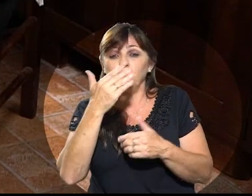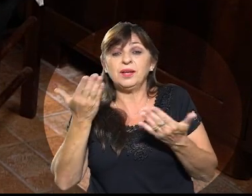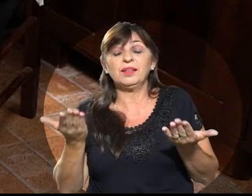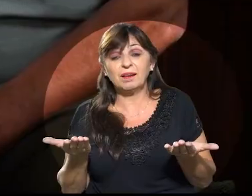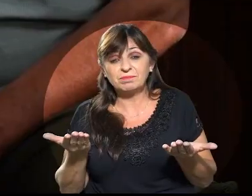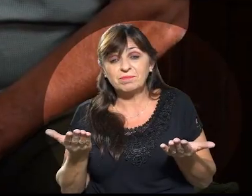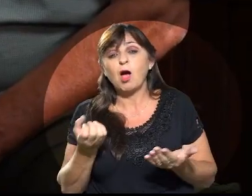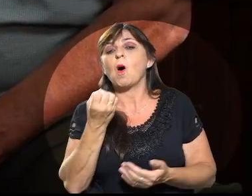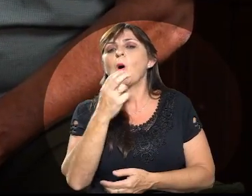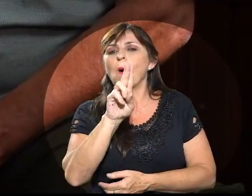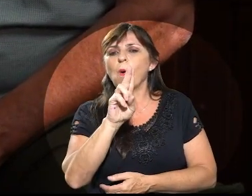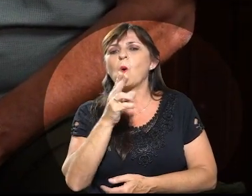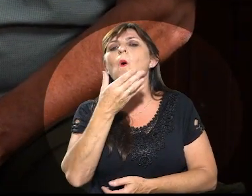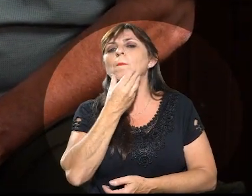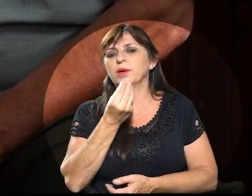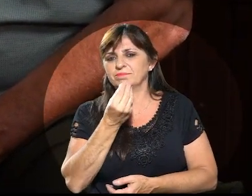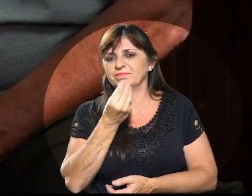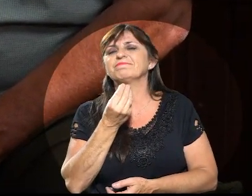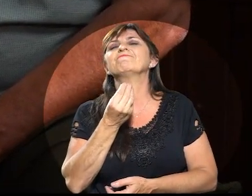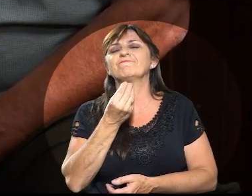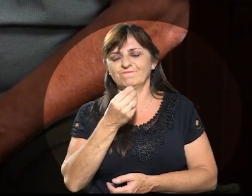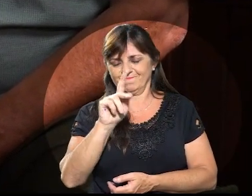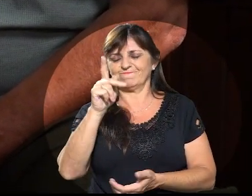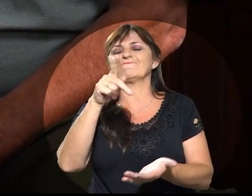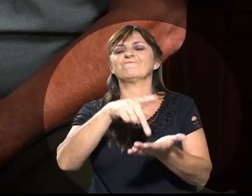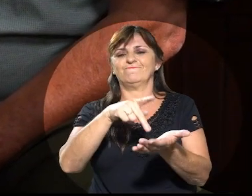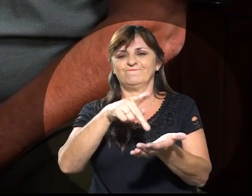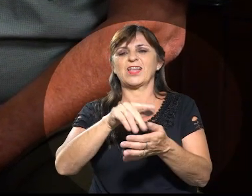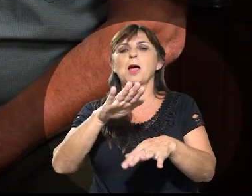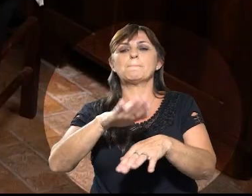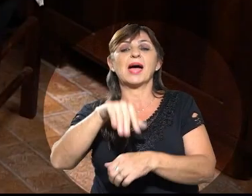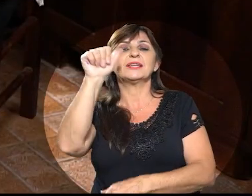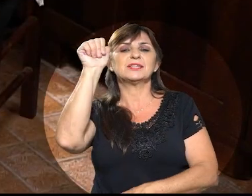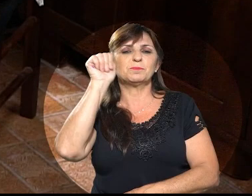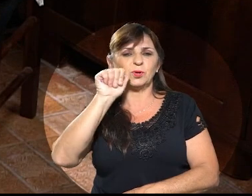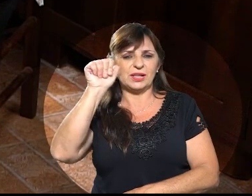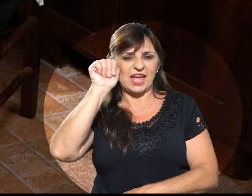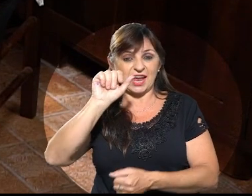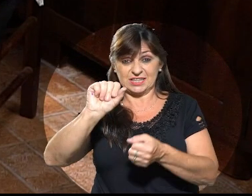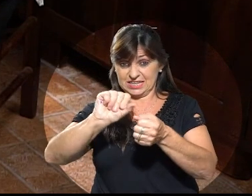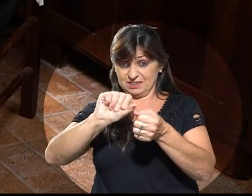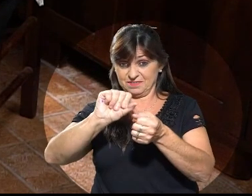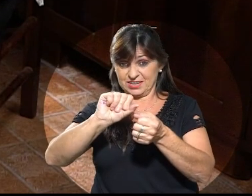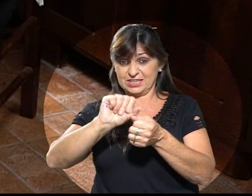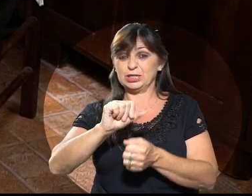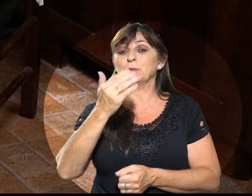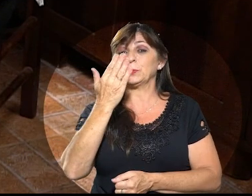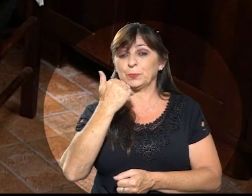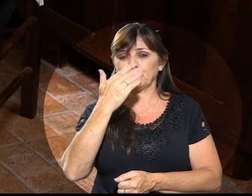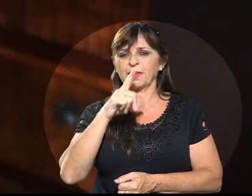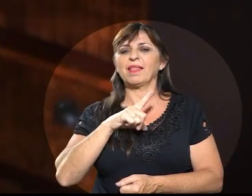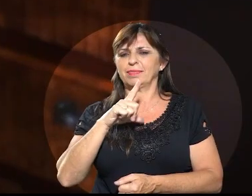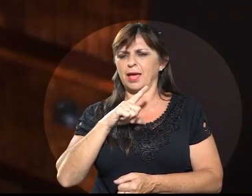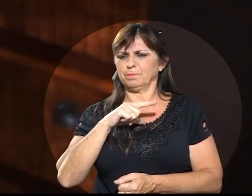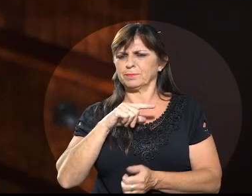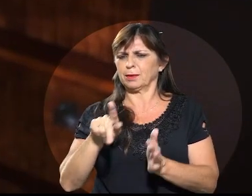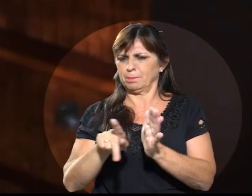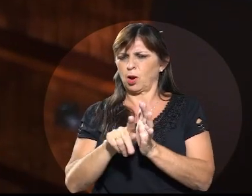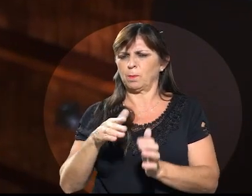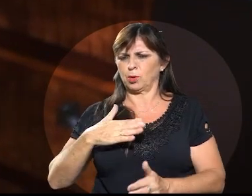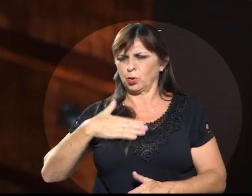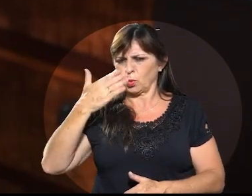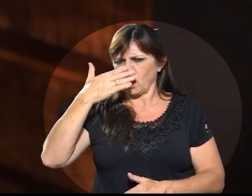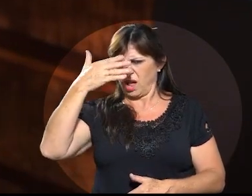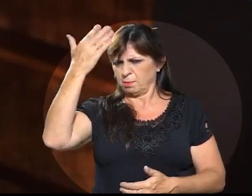feminina, muito feminina. Então, assim, tem até uma coisa que os árabes dizem assim, a